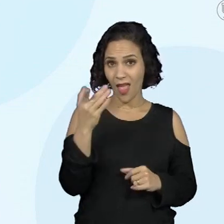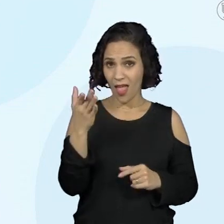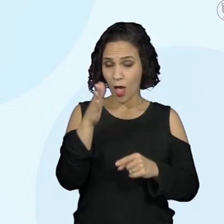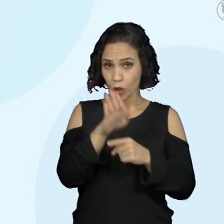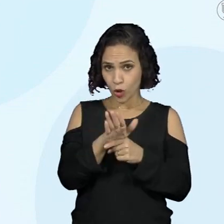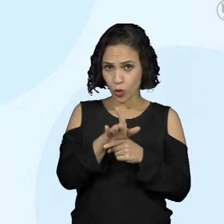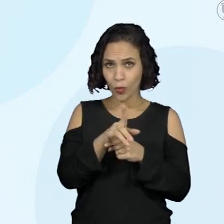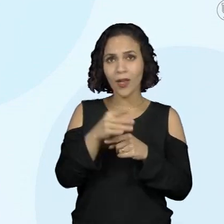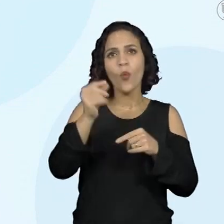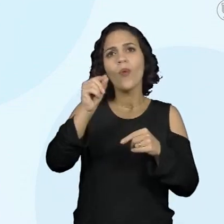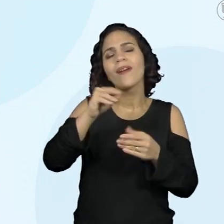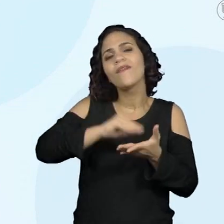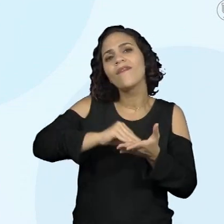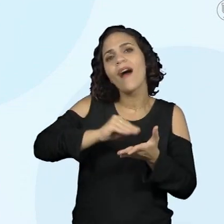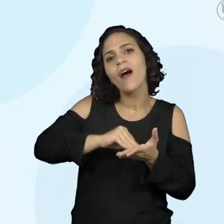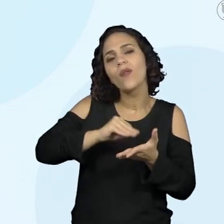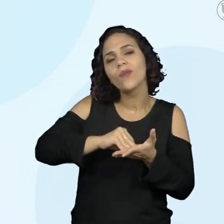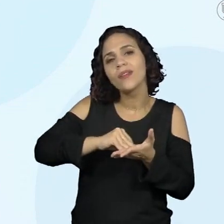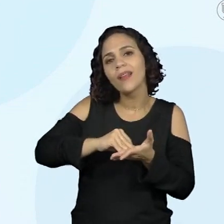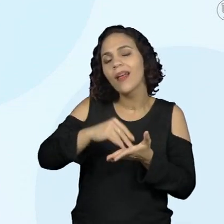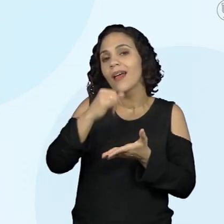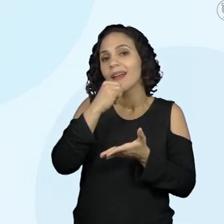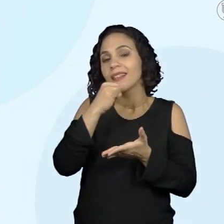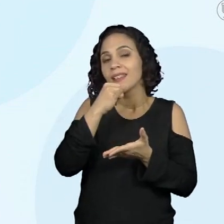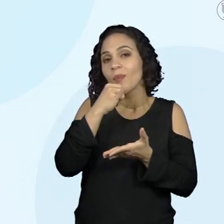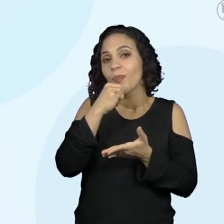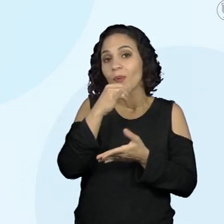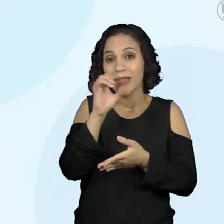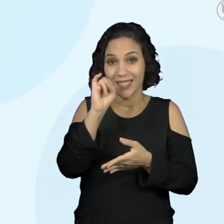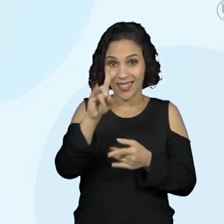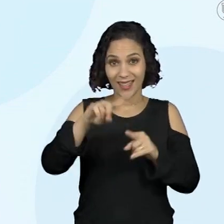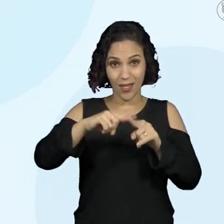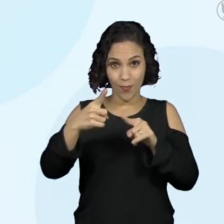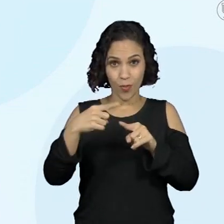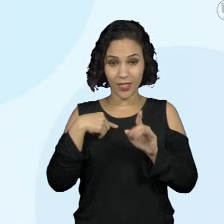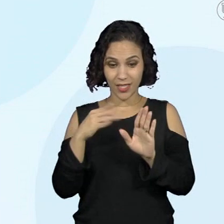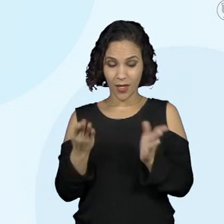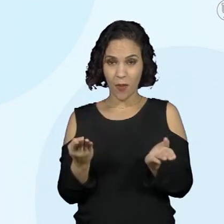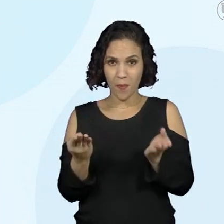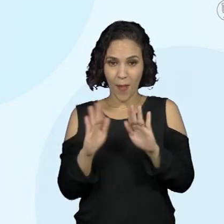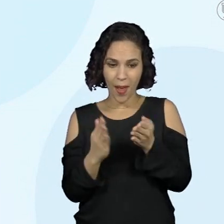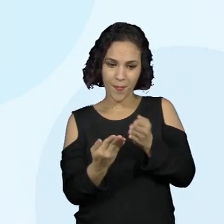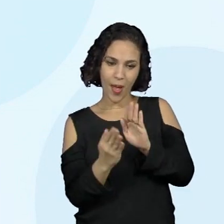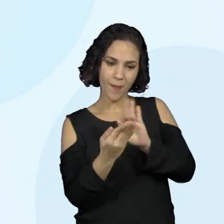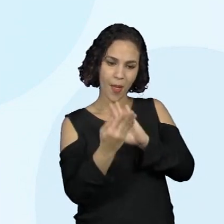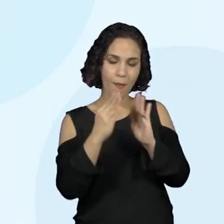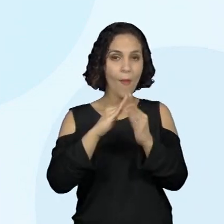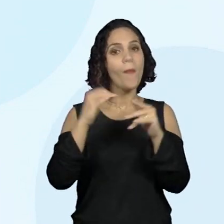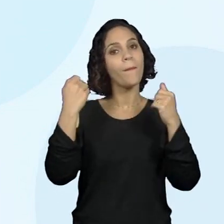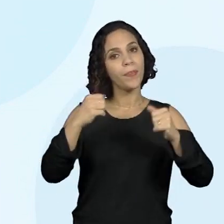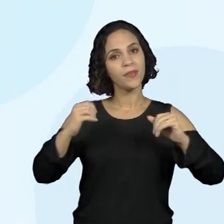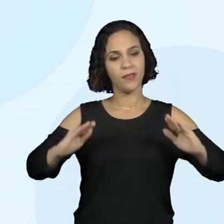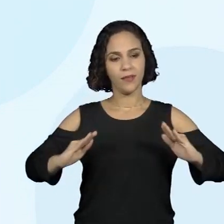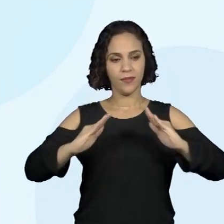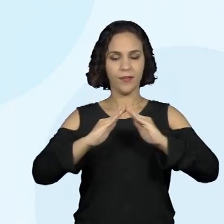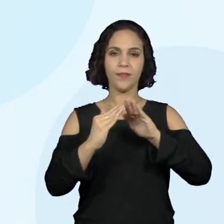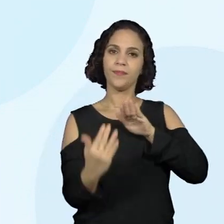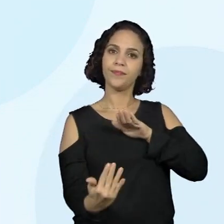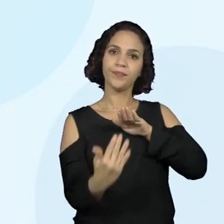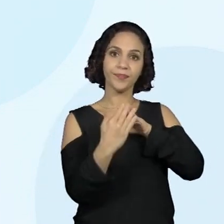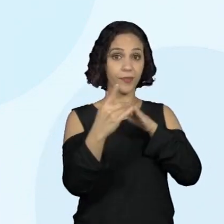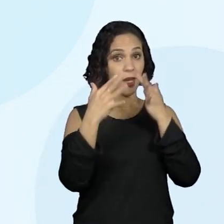e em seguida escreva o nome de cada pirâmide. Vamos então completar aqui. Eu quero que vocês fiquem